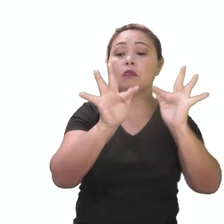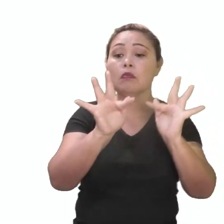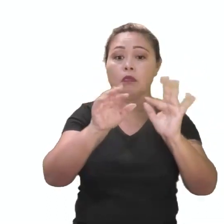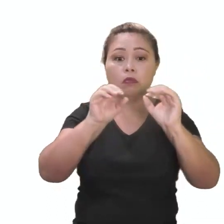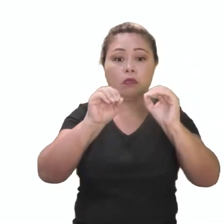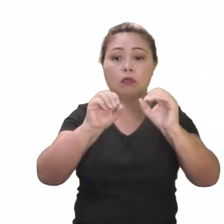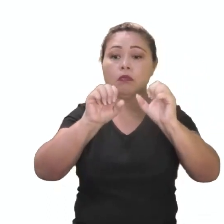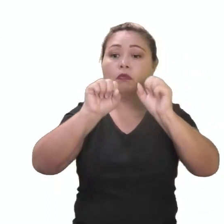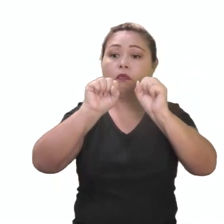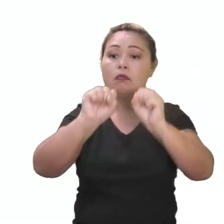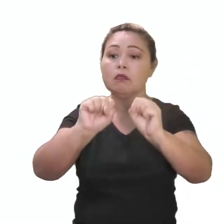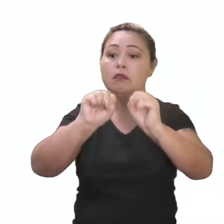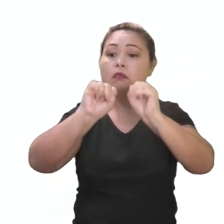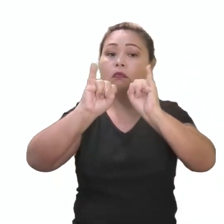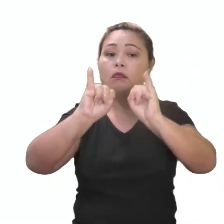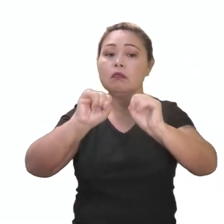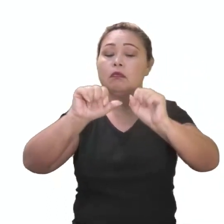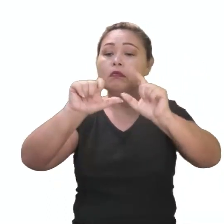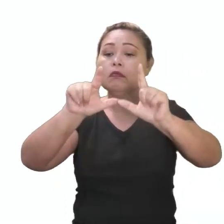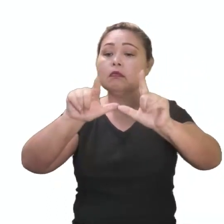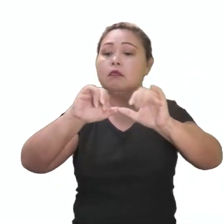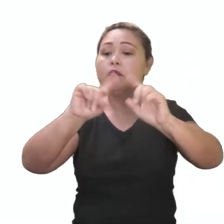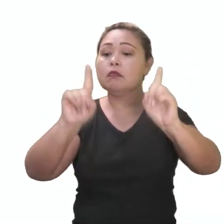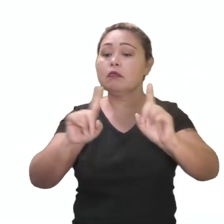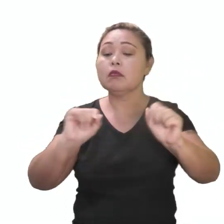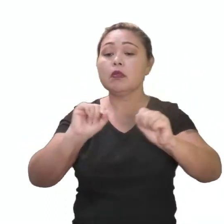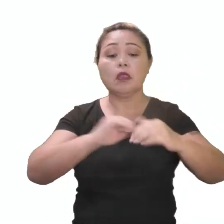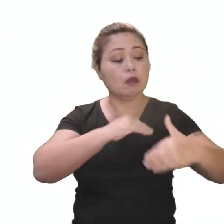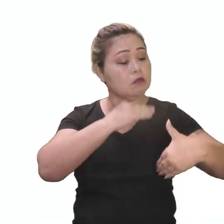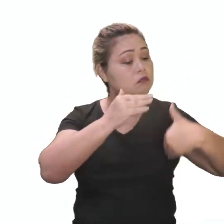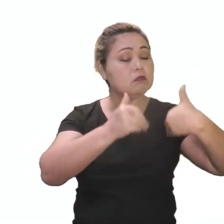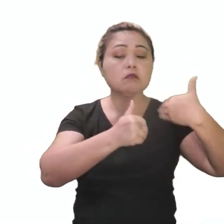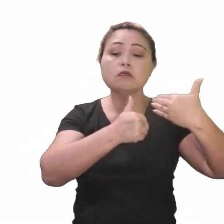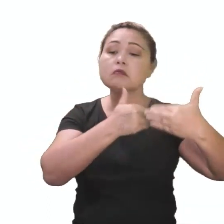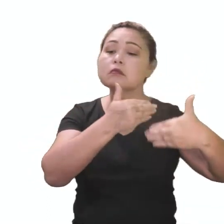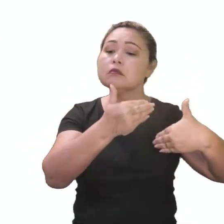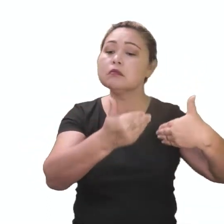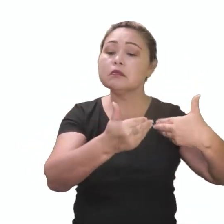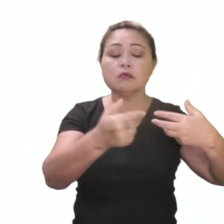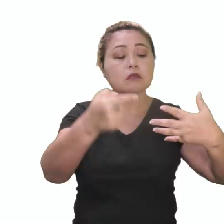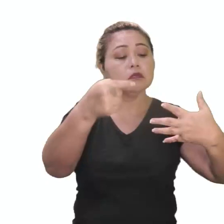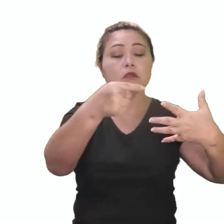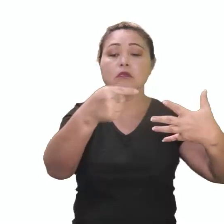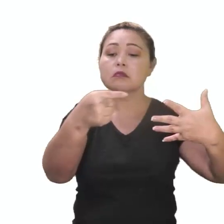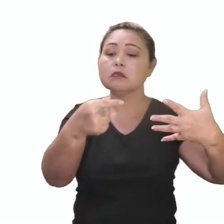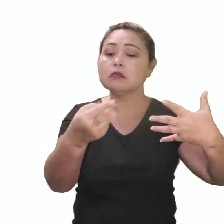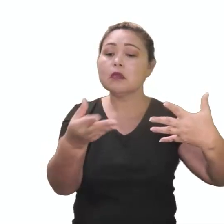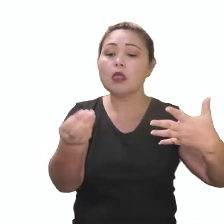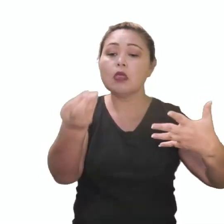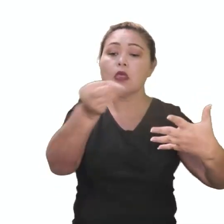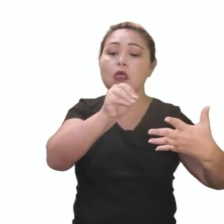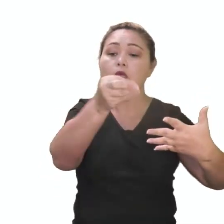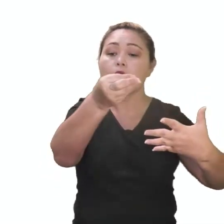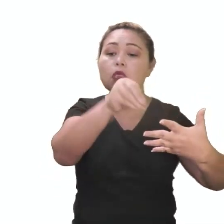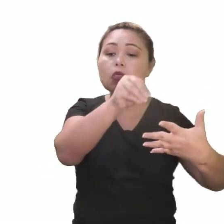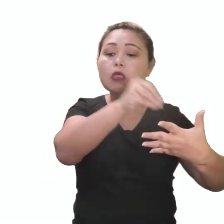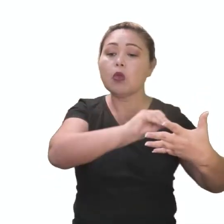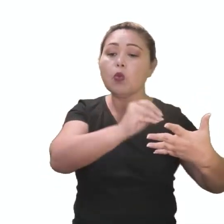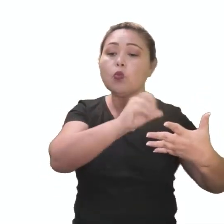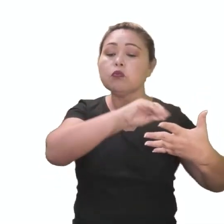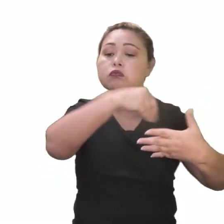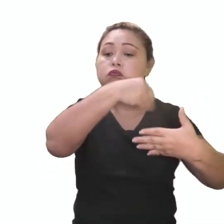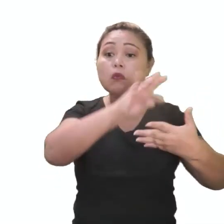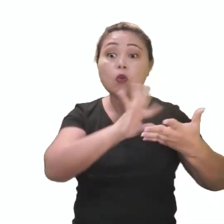é mesmo a fossilização? É um processo, galera, que pode estar acontecendo com o soterramento do